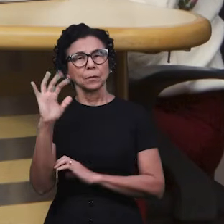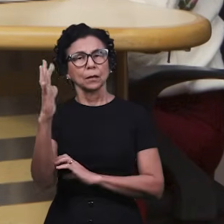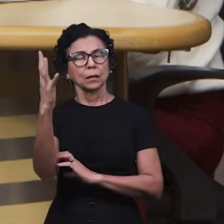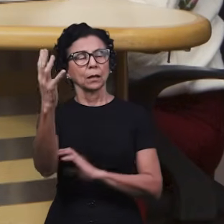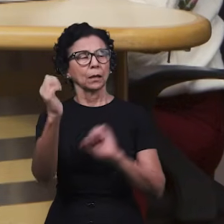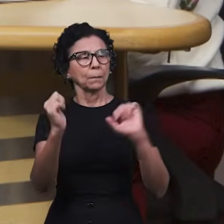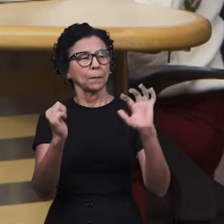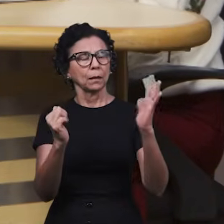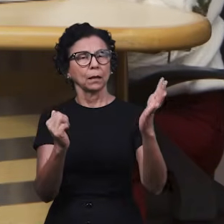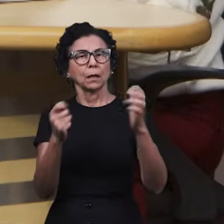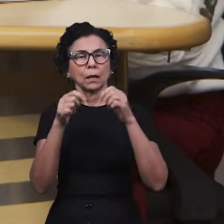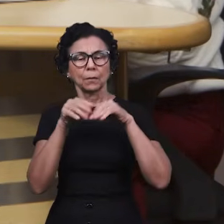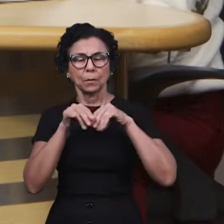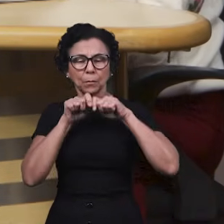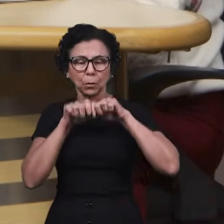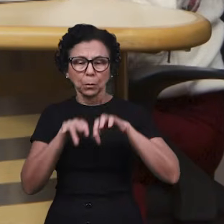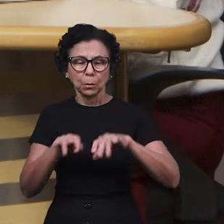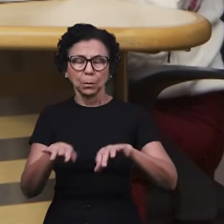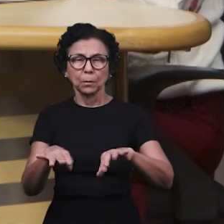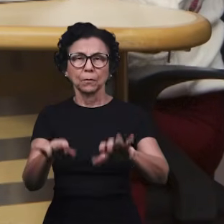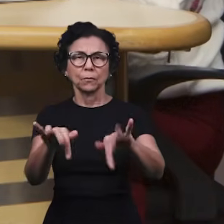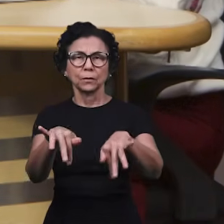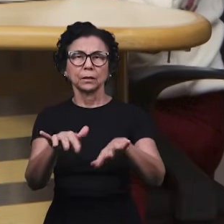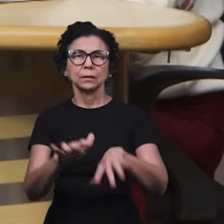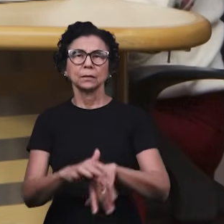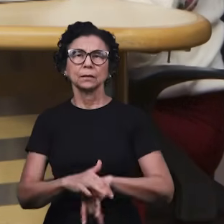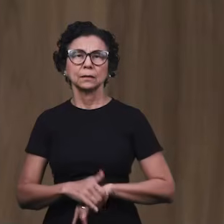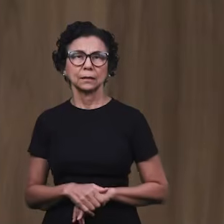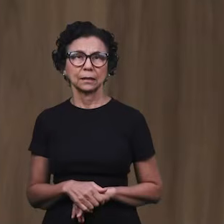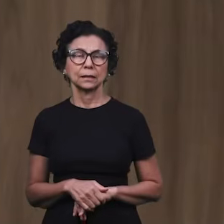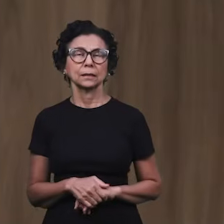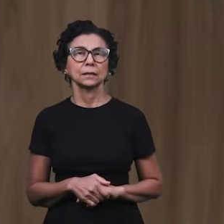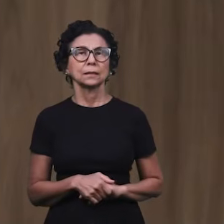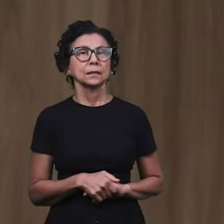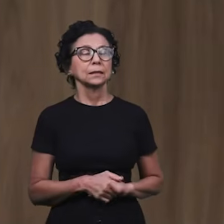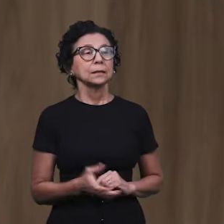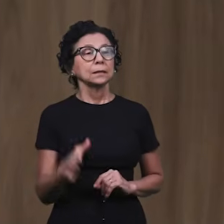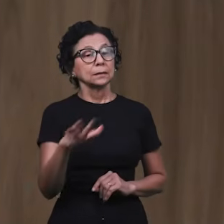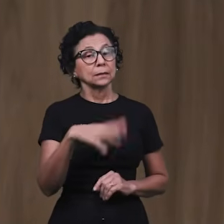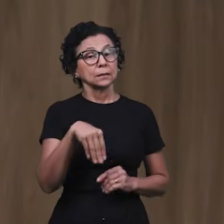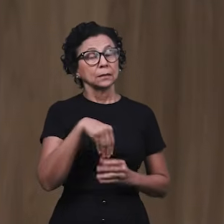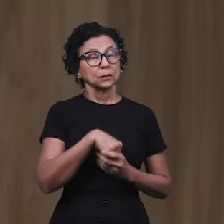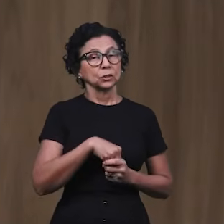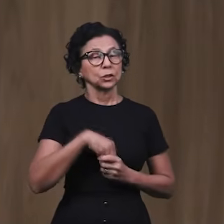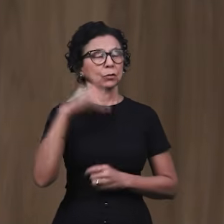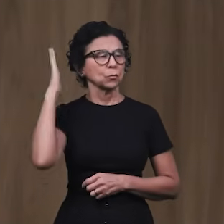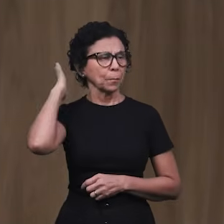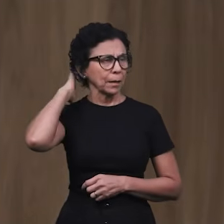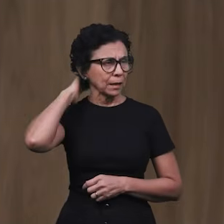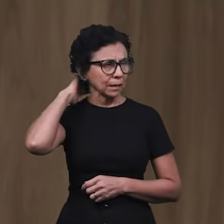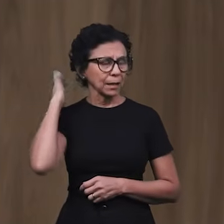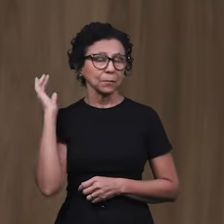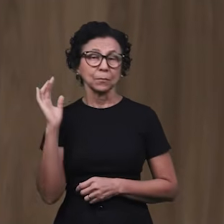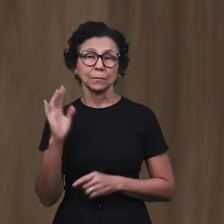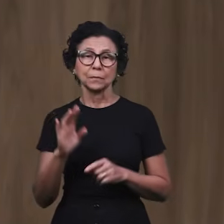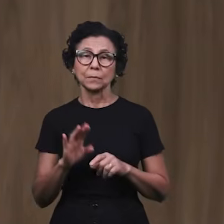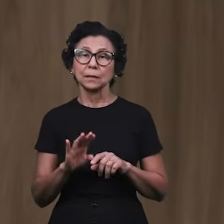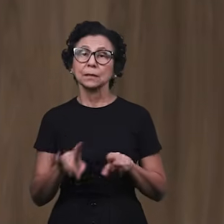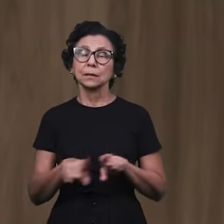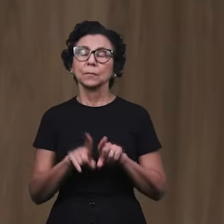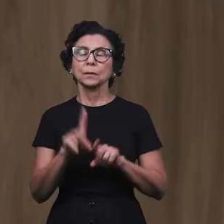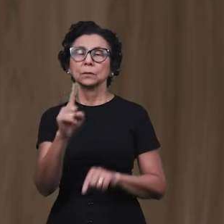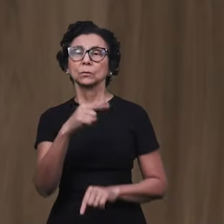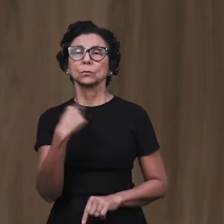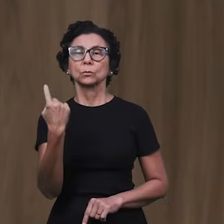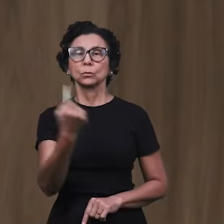as famílias, para talvez as nossas crianças, né, temos as da região do Pará, mas de todo o Brasil, do exterior, que